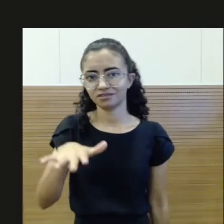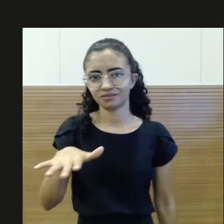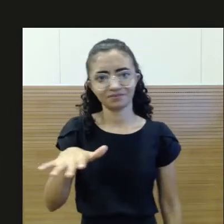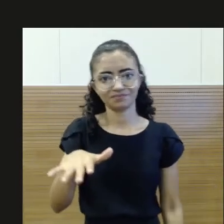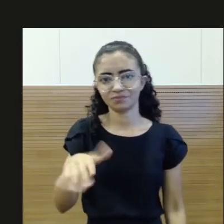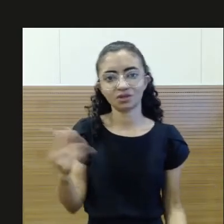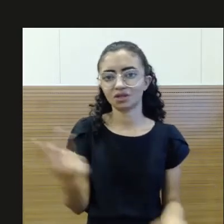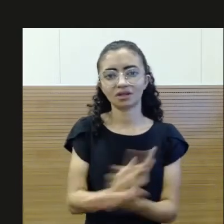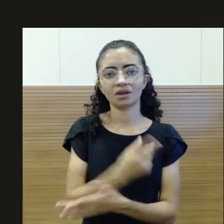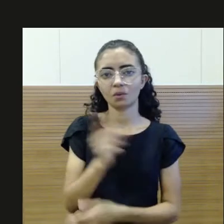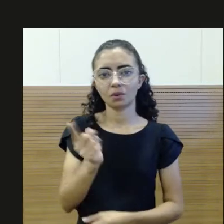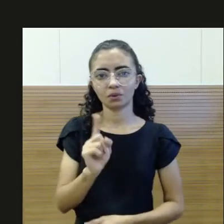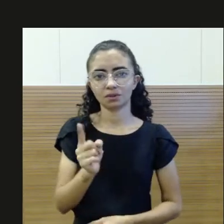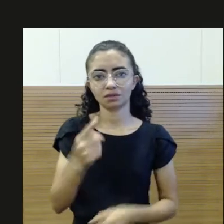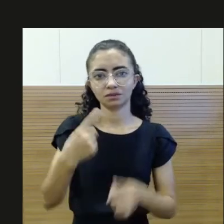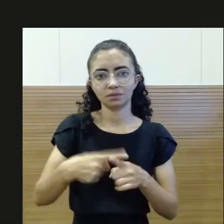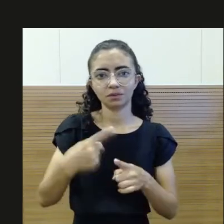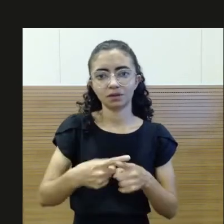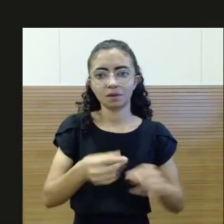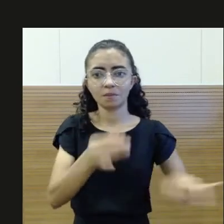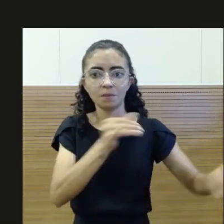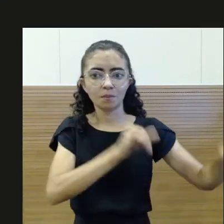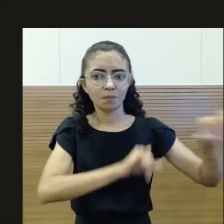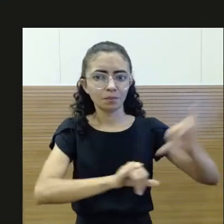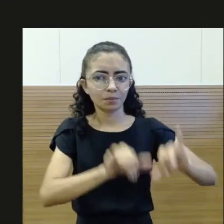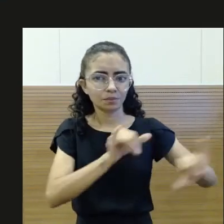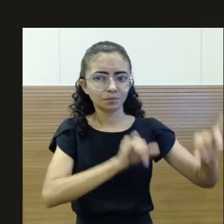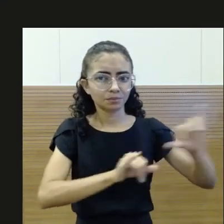esperado acontecer pela quantidade e volume.